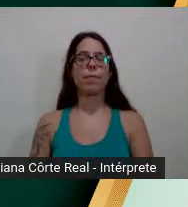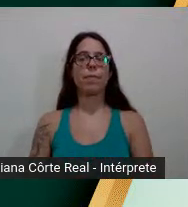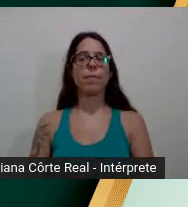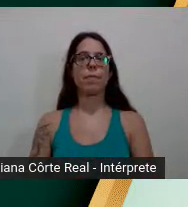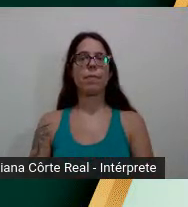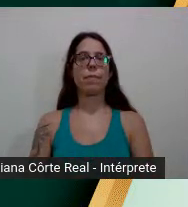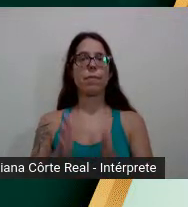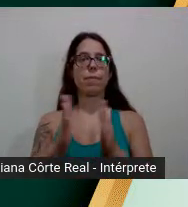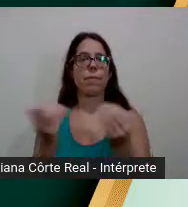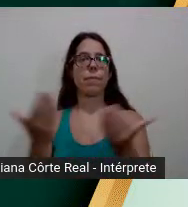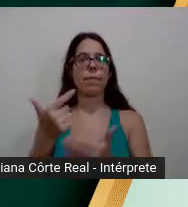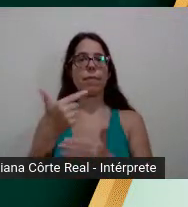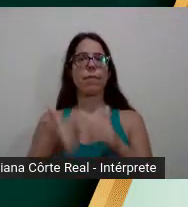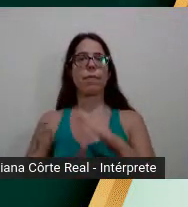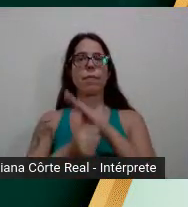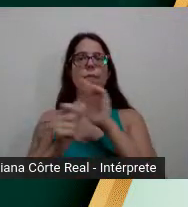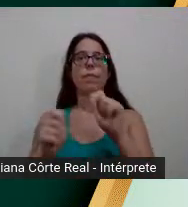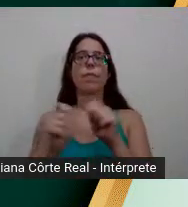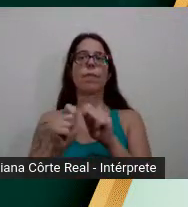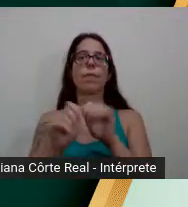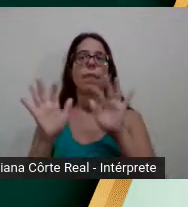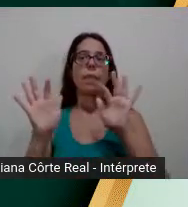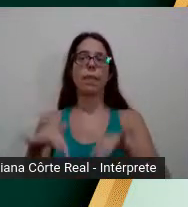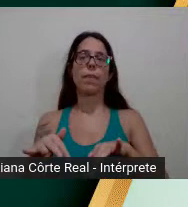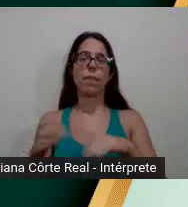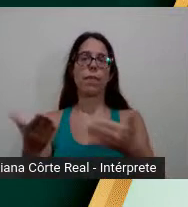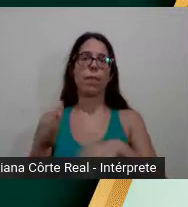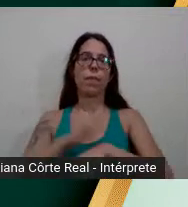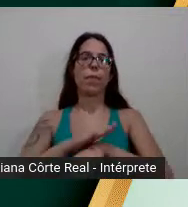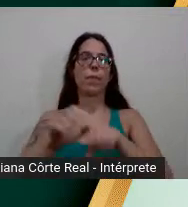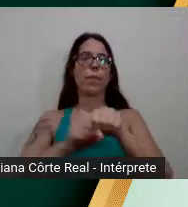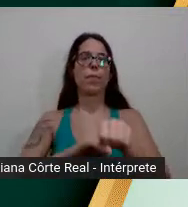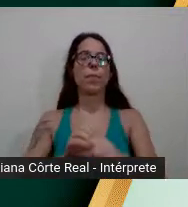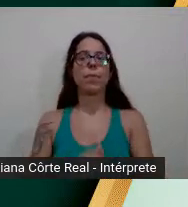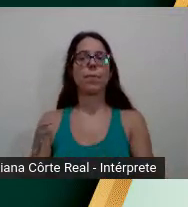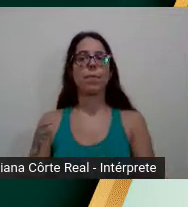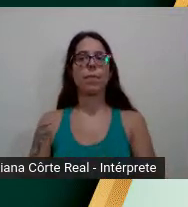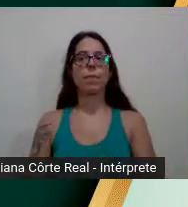Solicitamos ao senhor vice-reitor o encerramento dessa sessão solene.